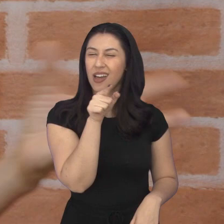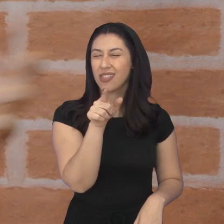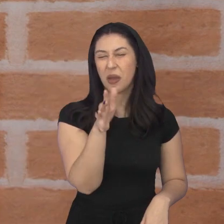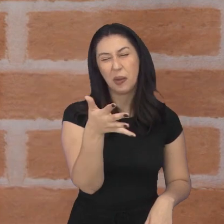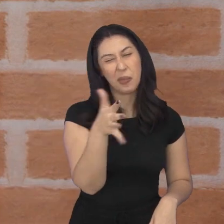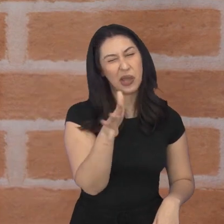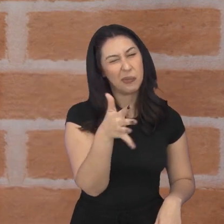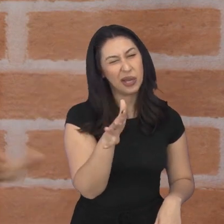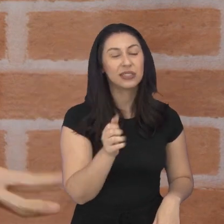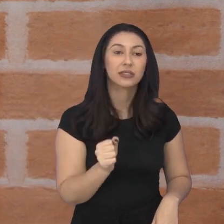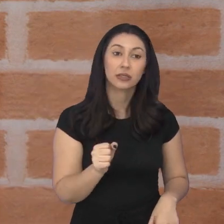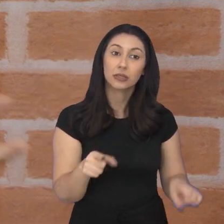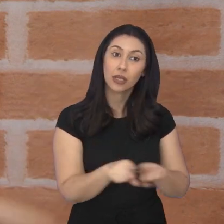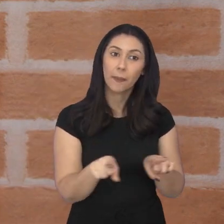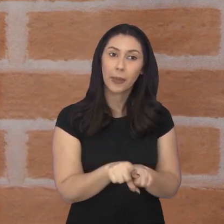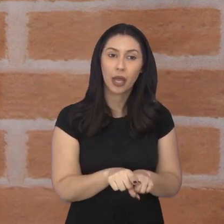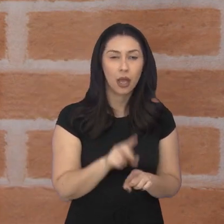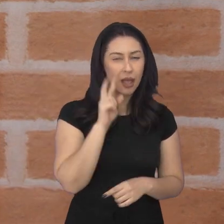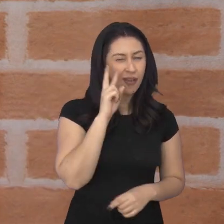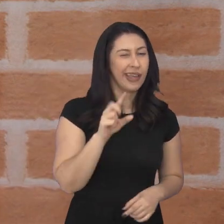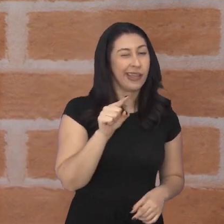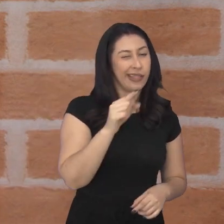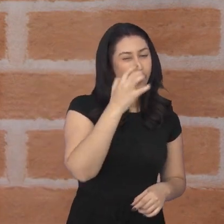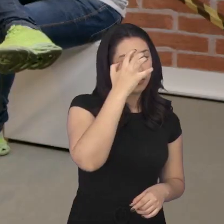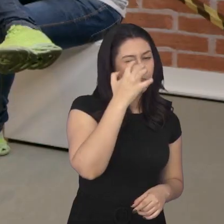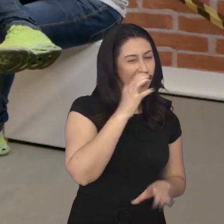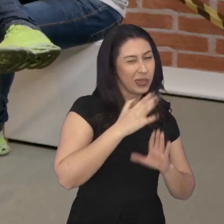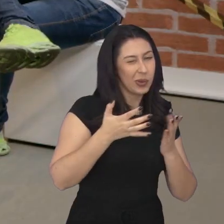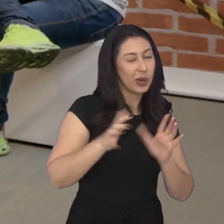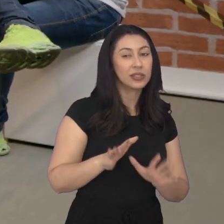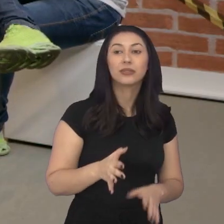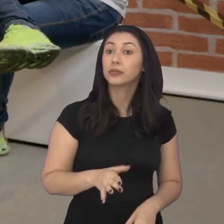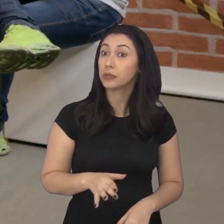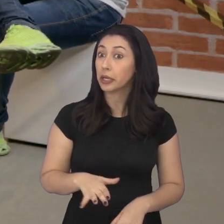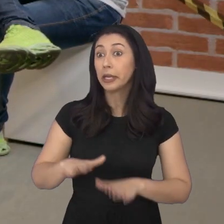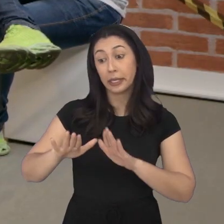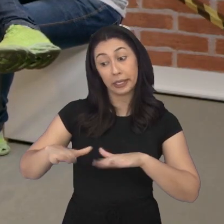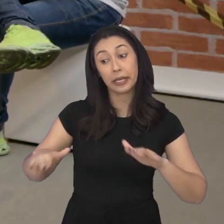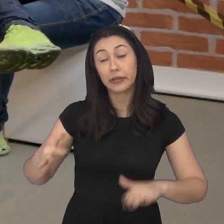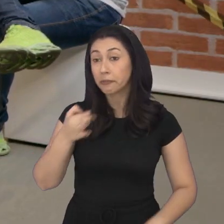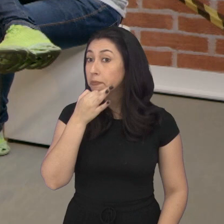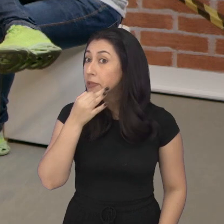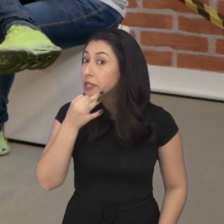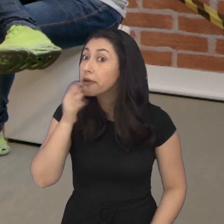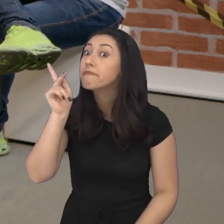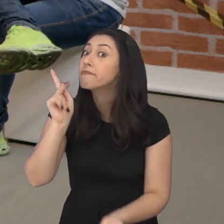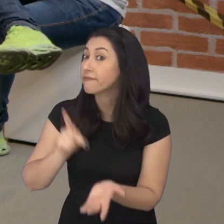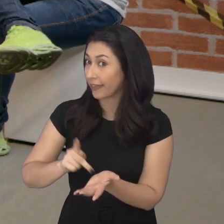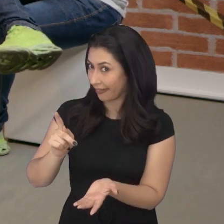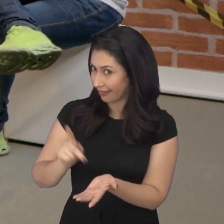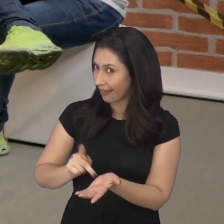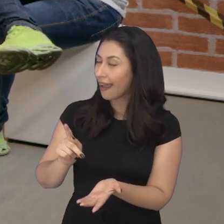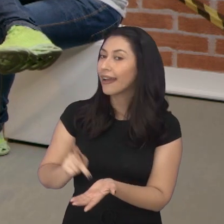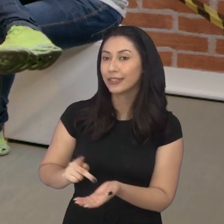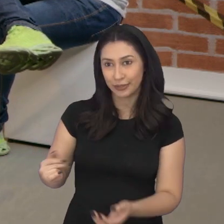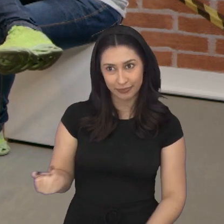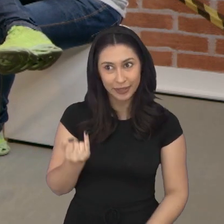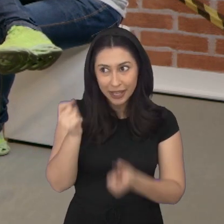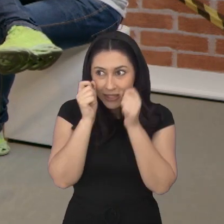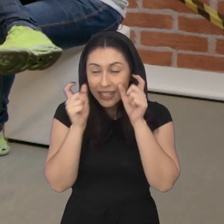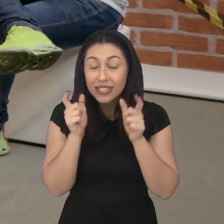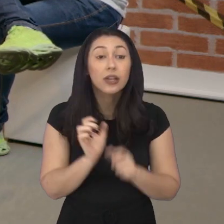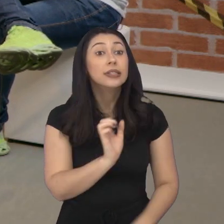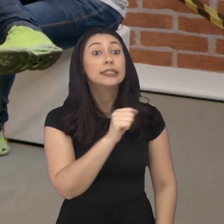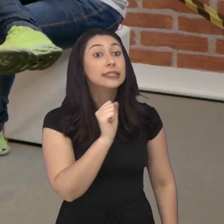algumas que são um pouco mais sérias, óbvio que elas das mais sérias. E opinião de criança é bom levar em consideração. Sim, elas são sinceras? Elas são sinceras, elas